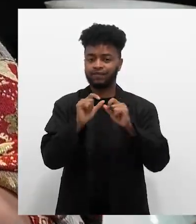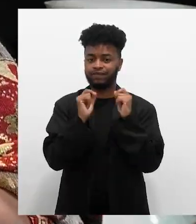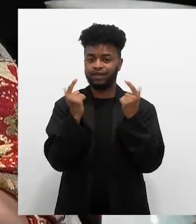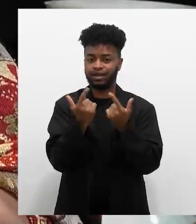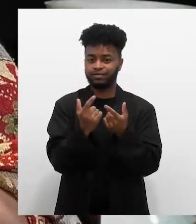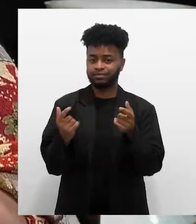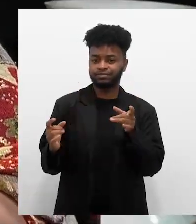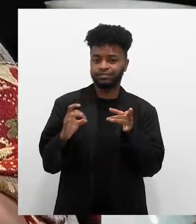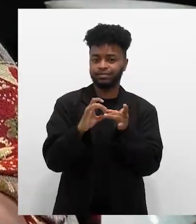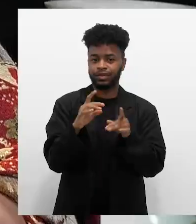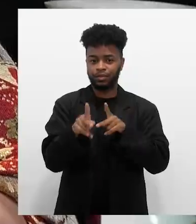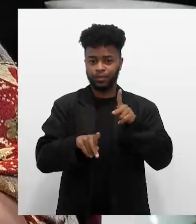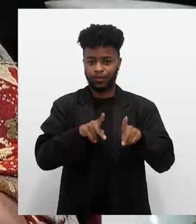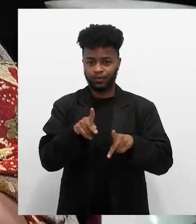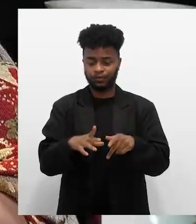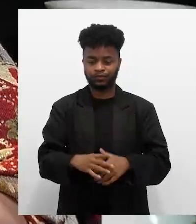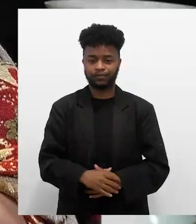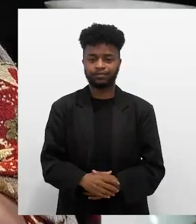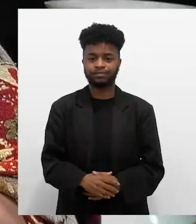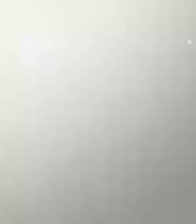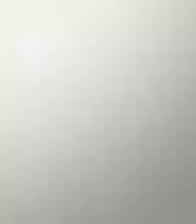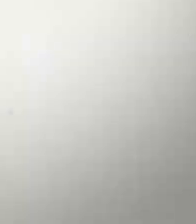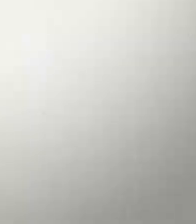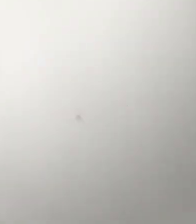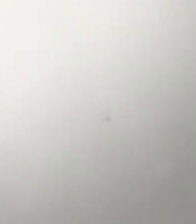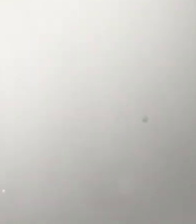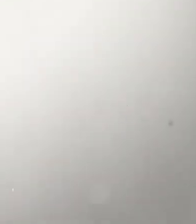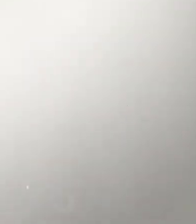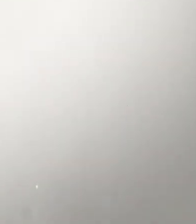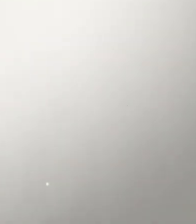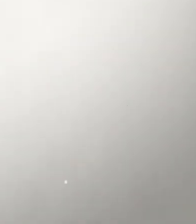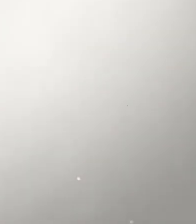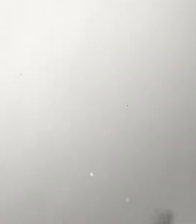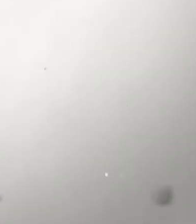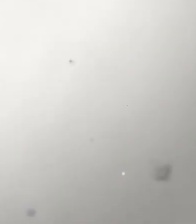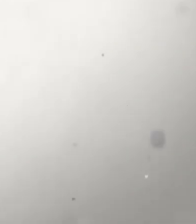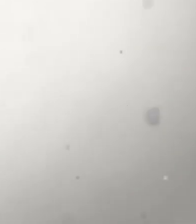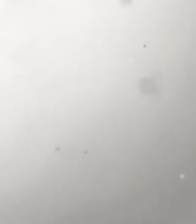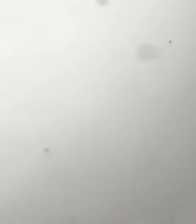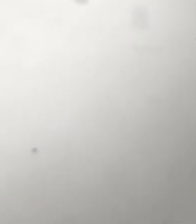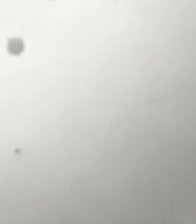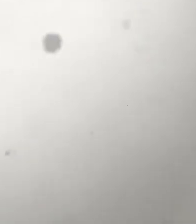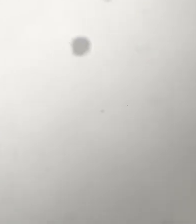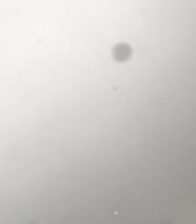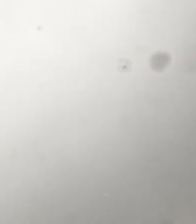aqui na TV Alerj, no canal do Povo.